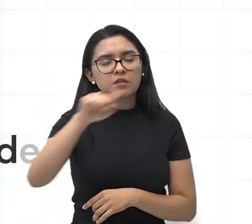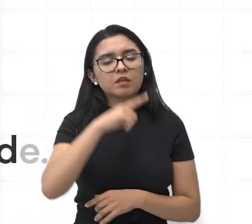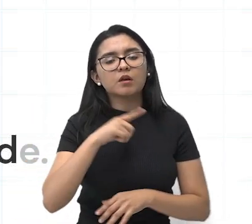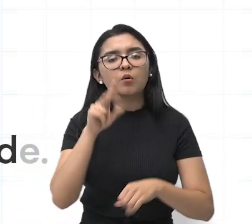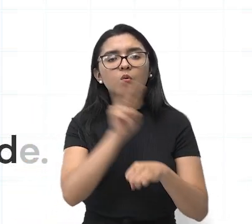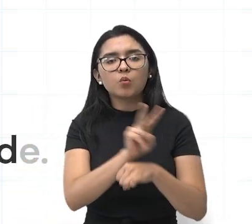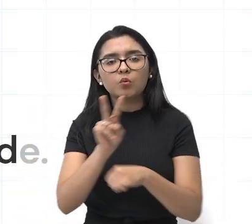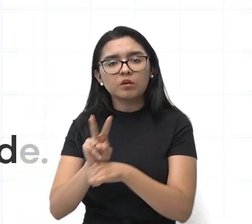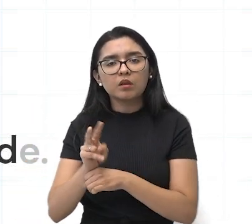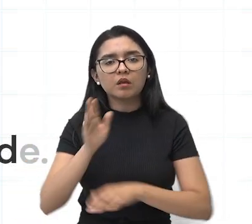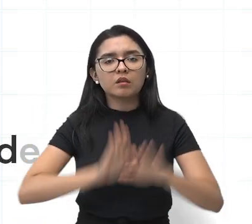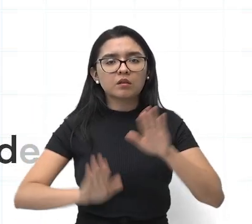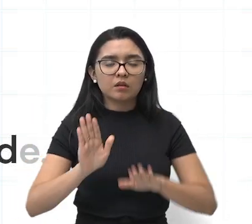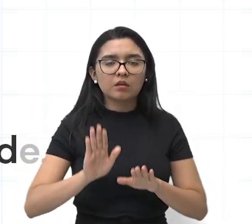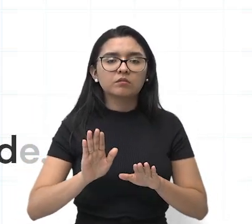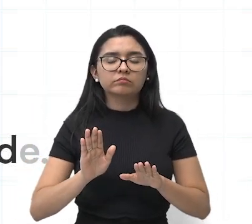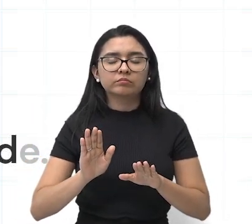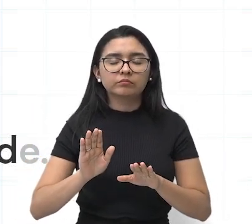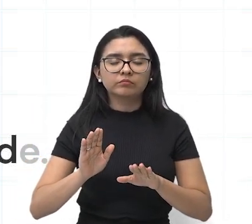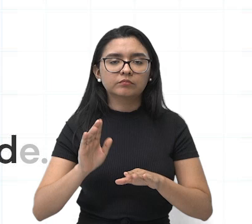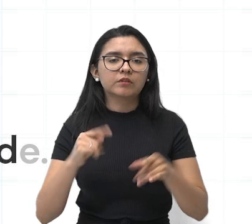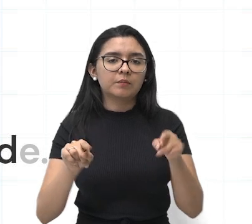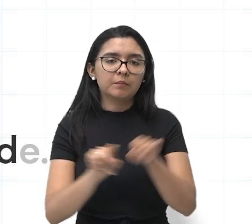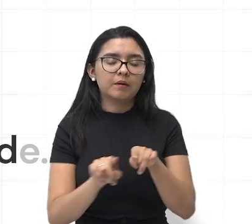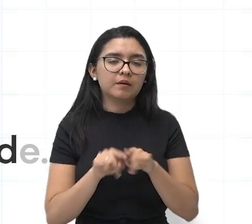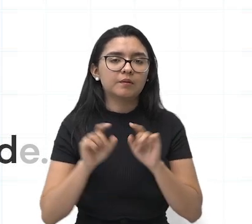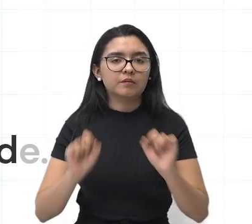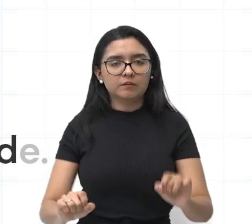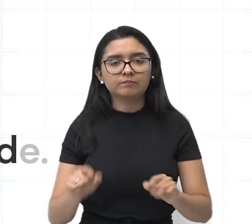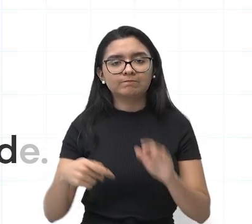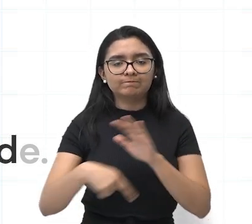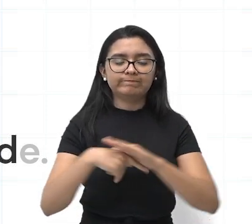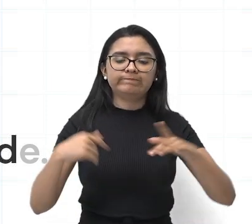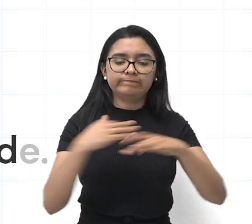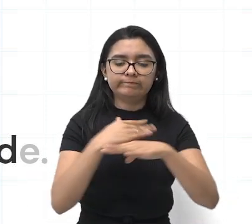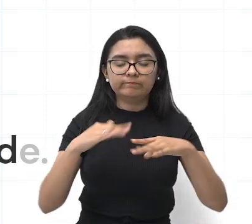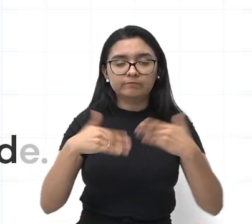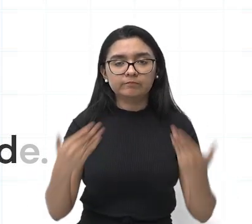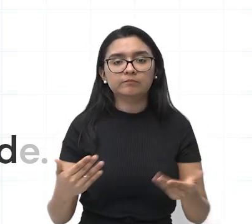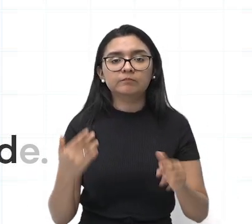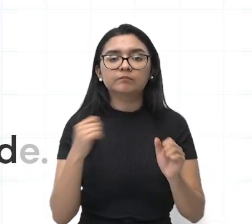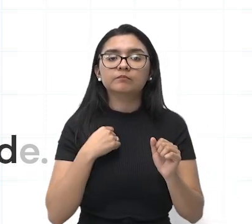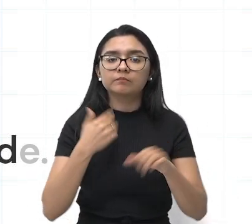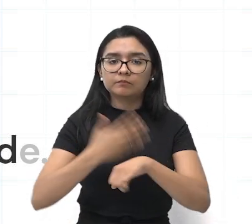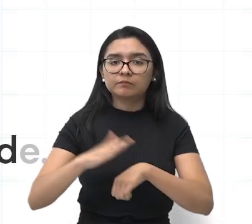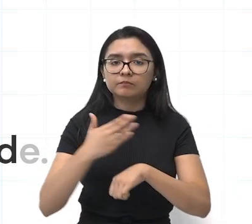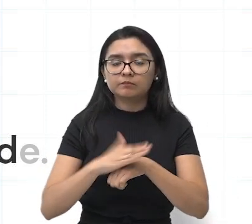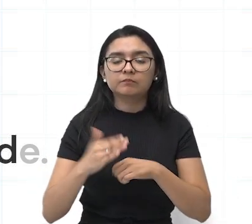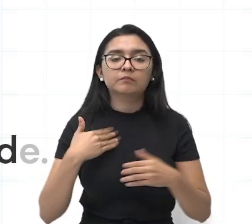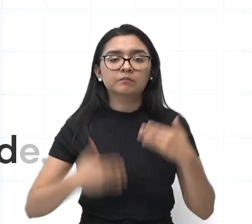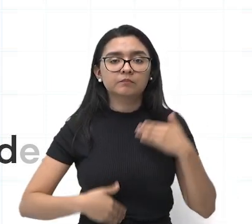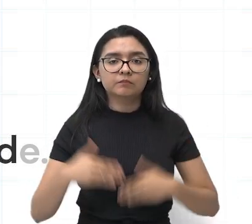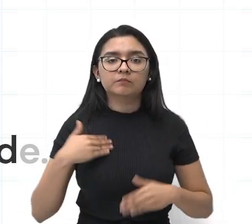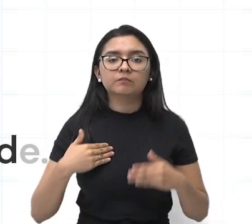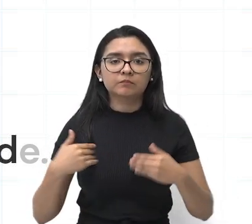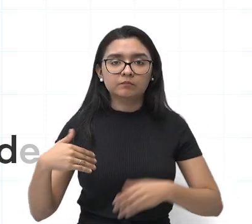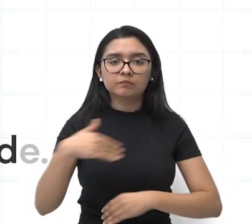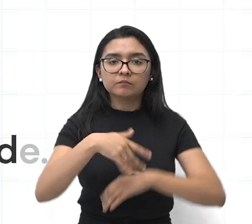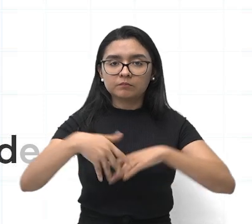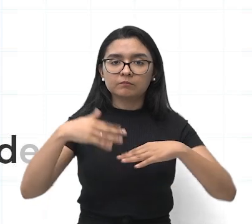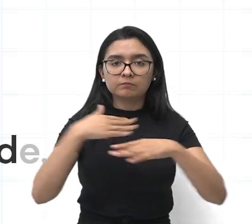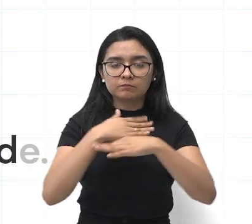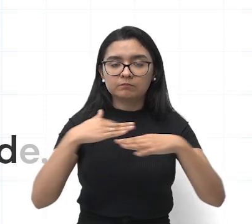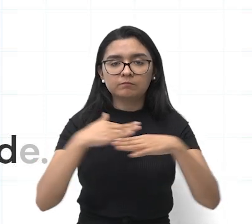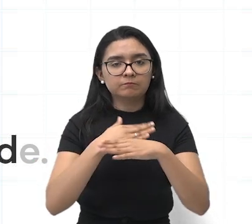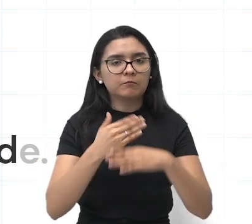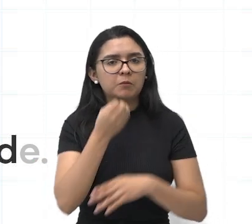um cuidado maior com a sua cidade. Então, como vocês viram, as práticas corporais de aventura no meio urbano é só